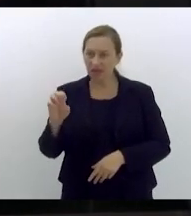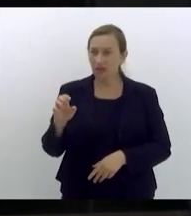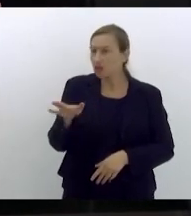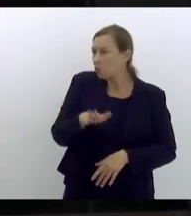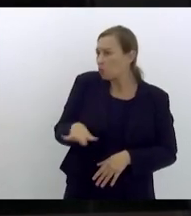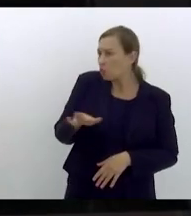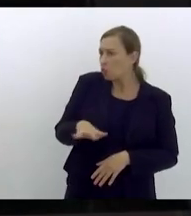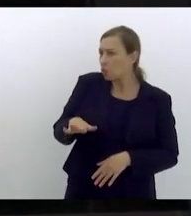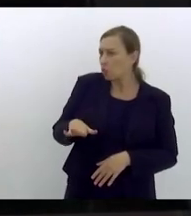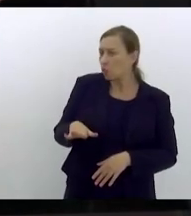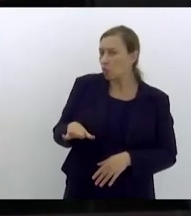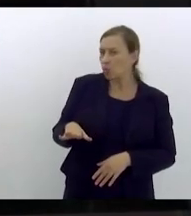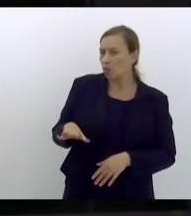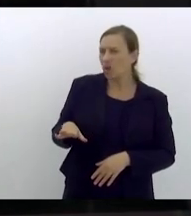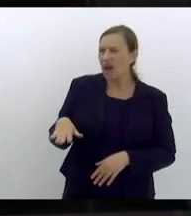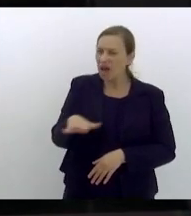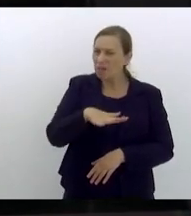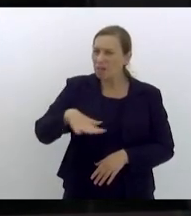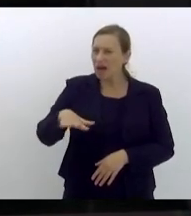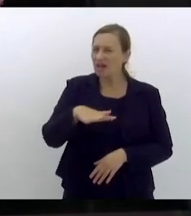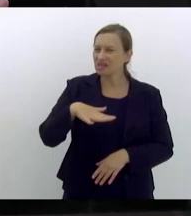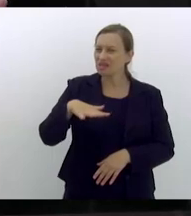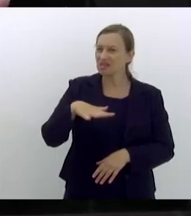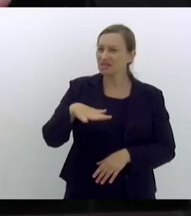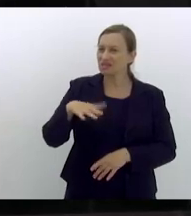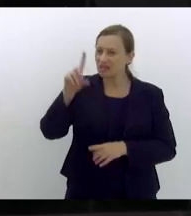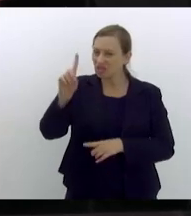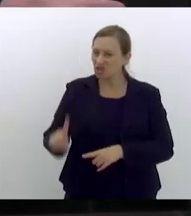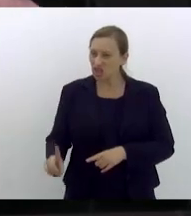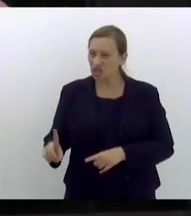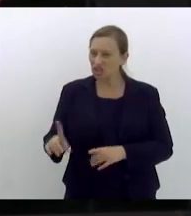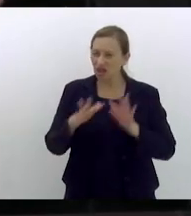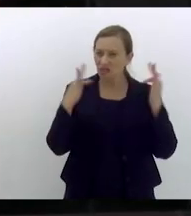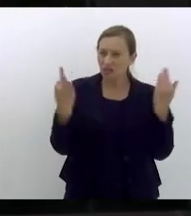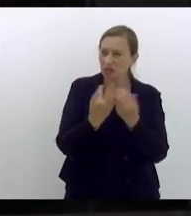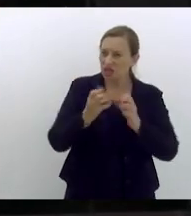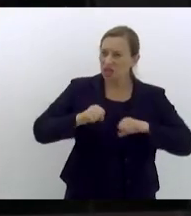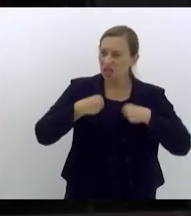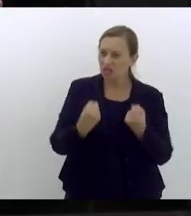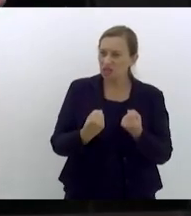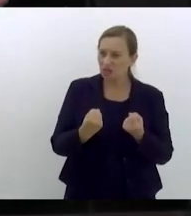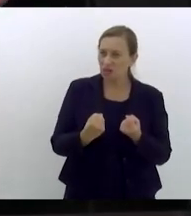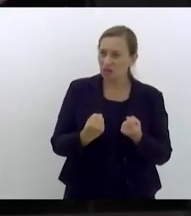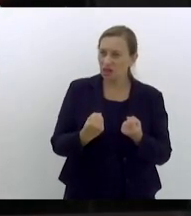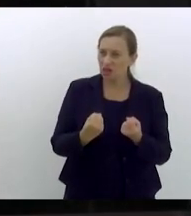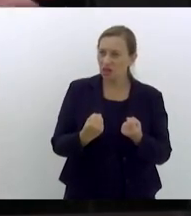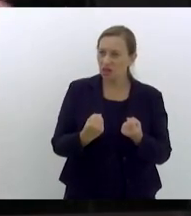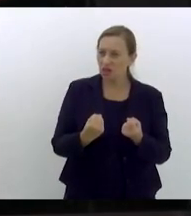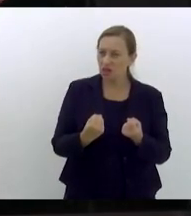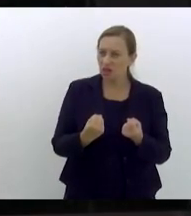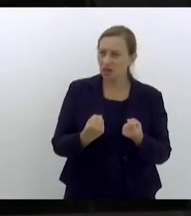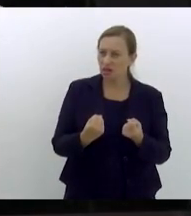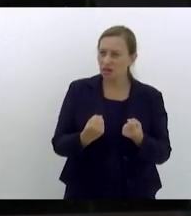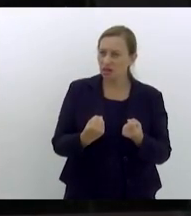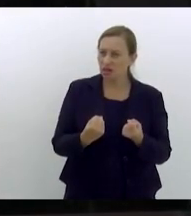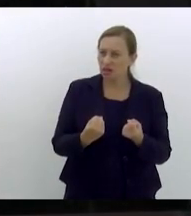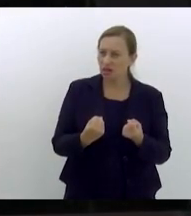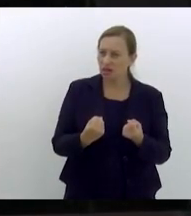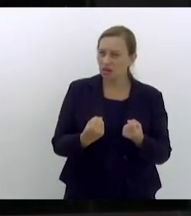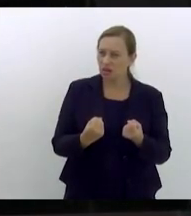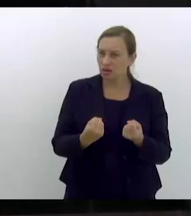a base da direita não defende a família as crianças aí tô falando da direita radical Tá tia Ju não é defensor